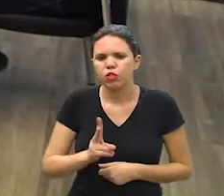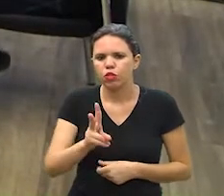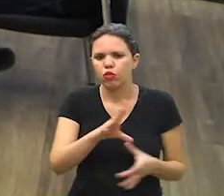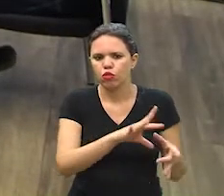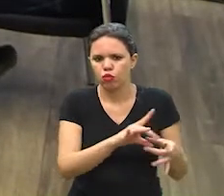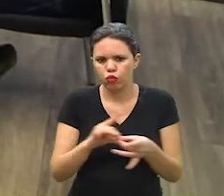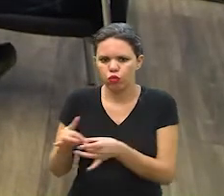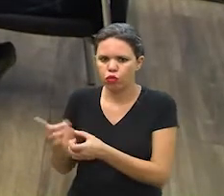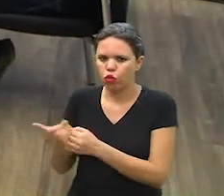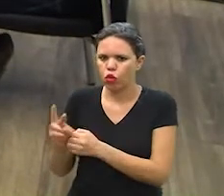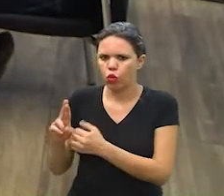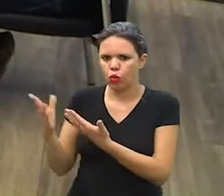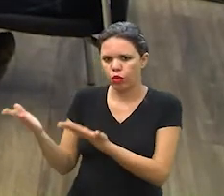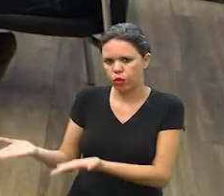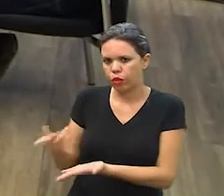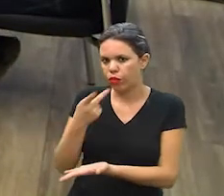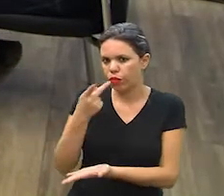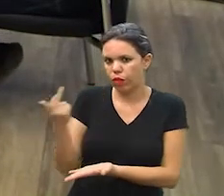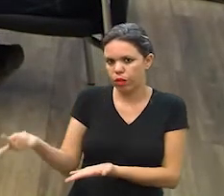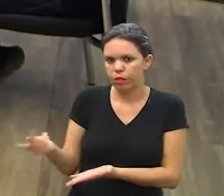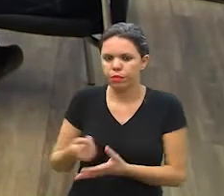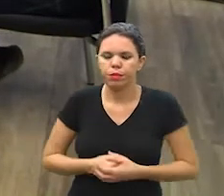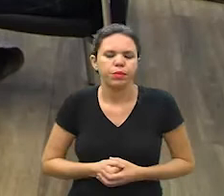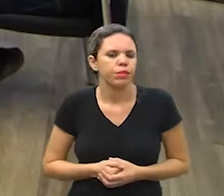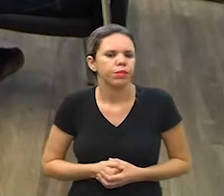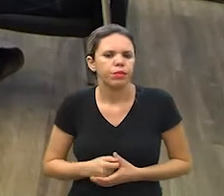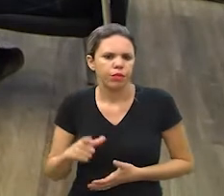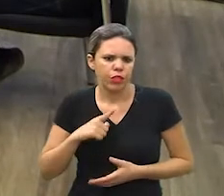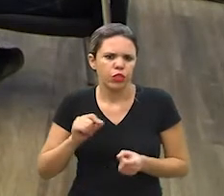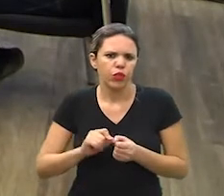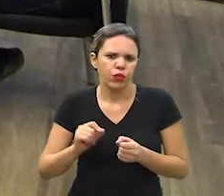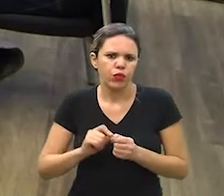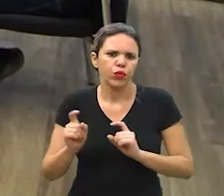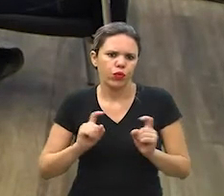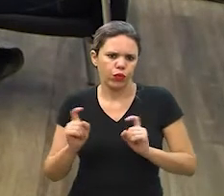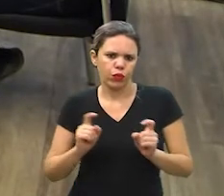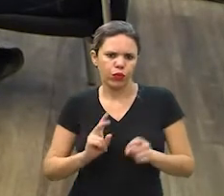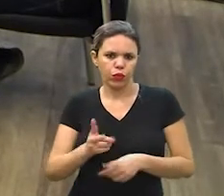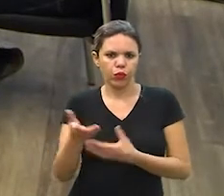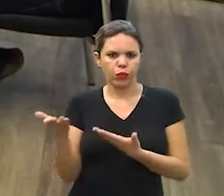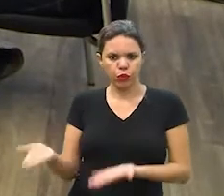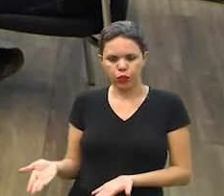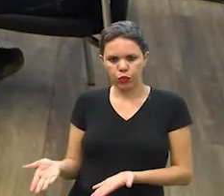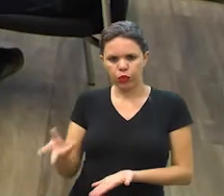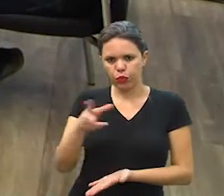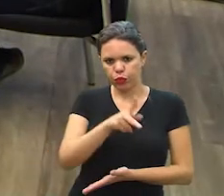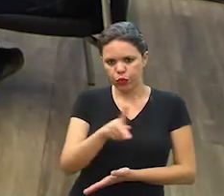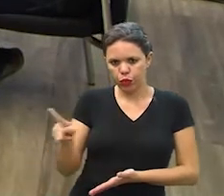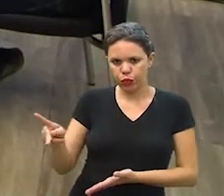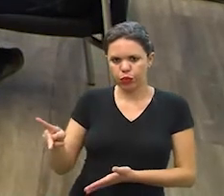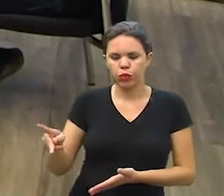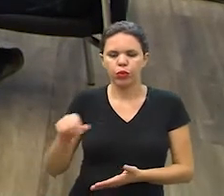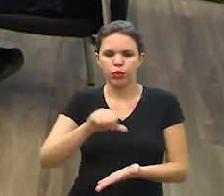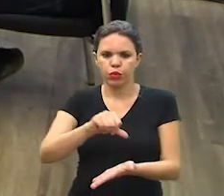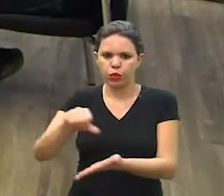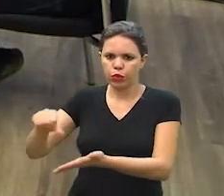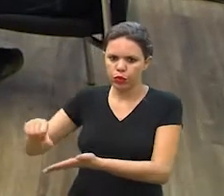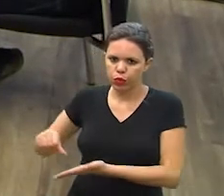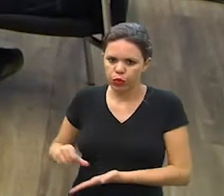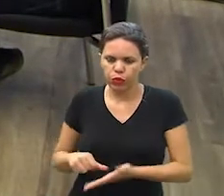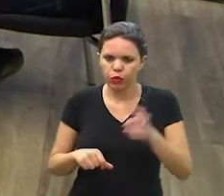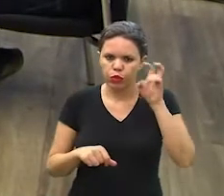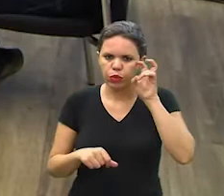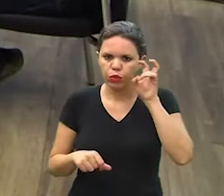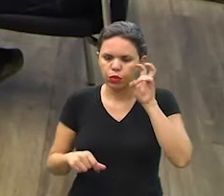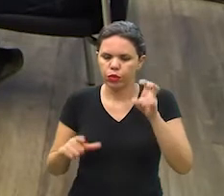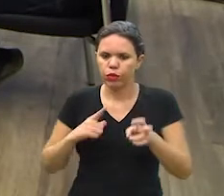gancho da doutora Carmen, doutora, eu tenho feito reuniões constantes aqui com os presidentes da região metropolitana, e